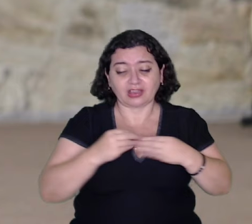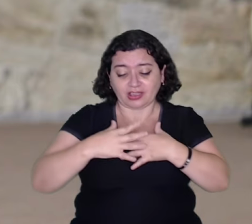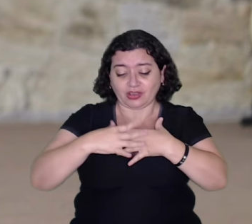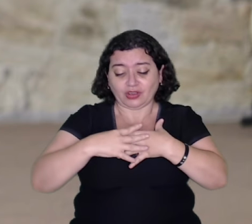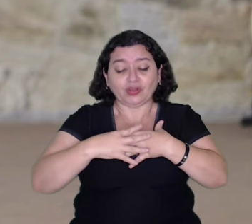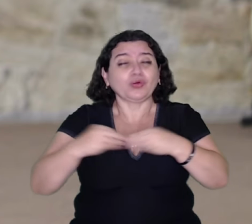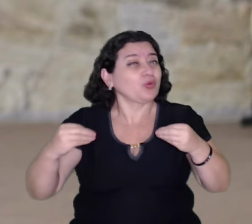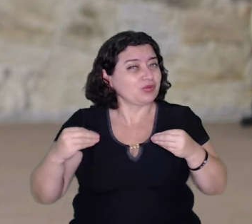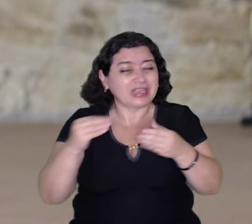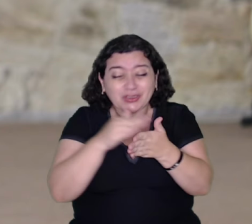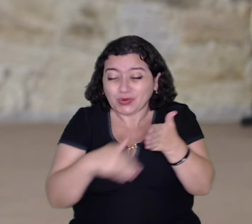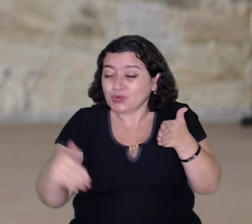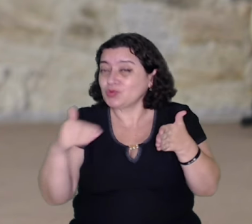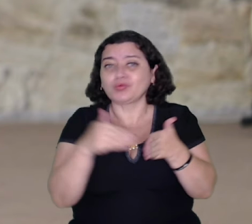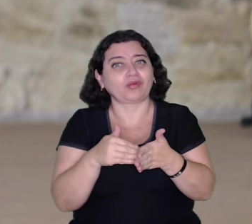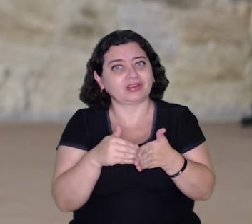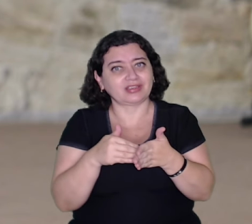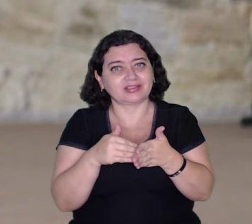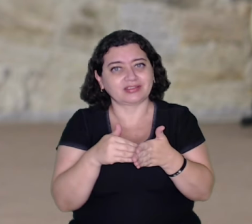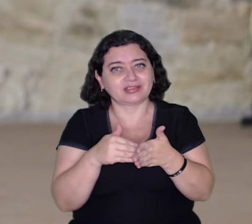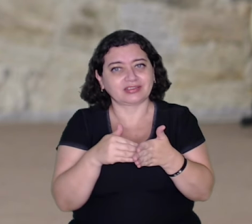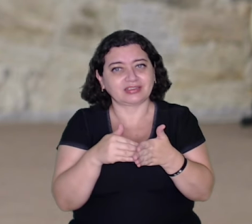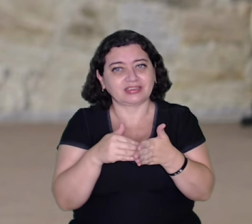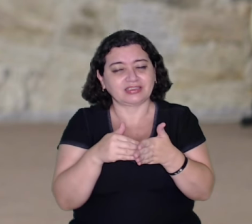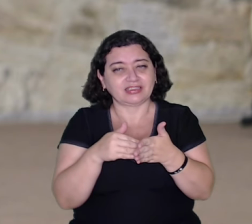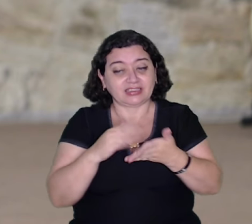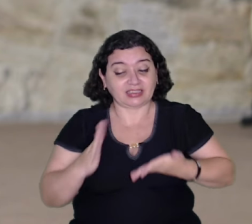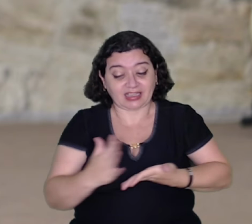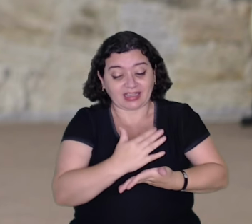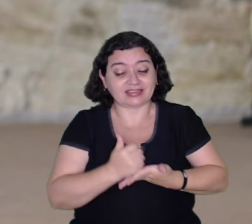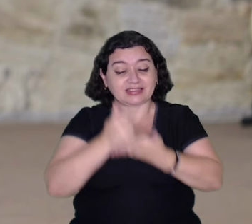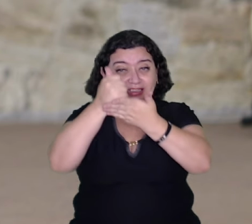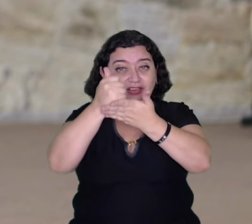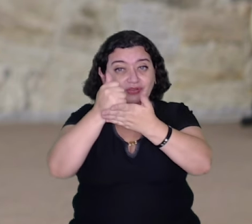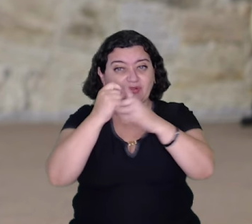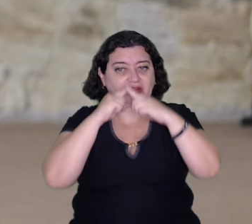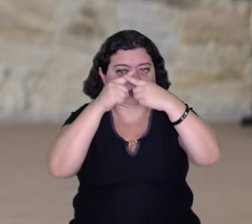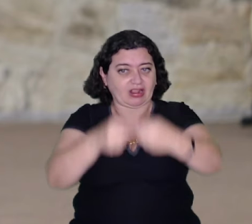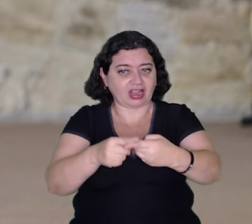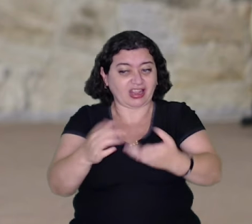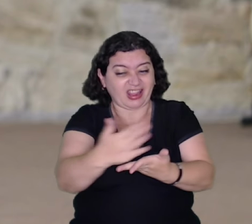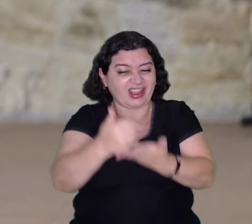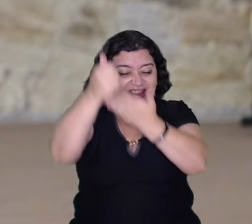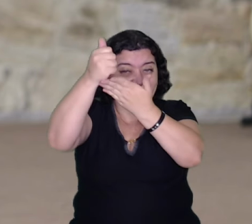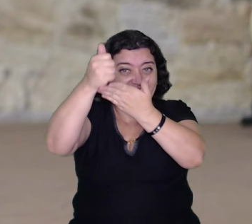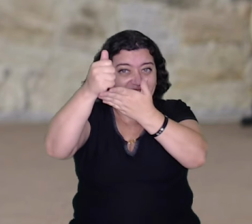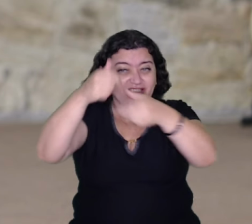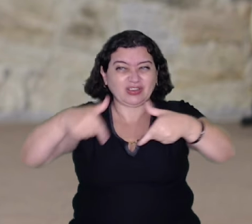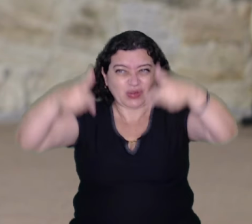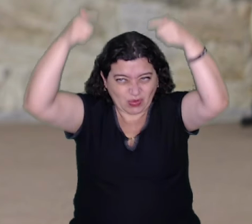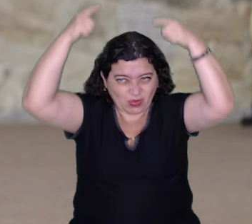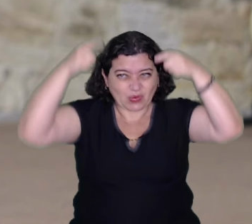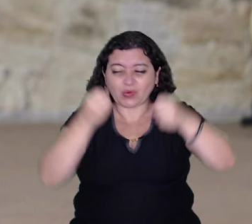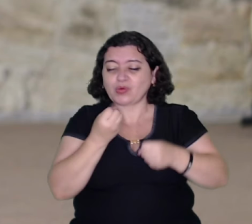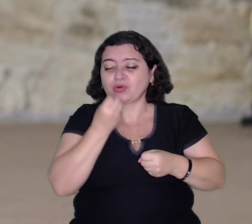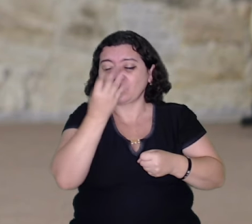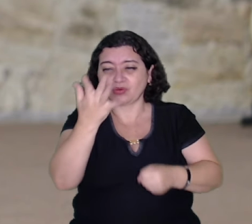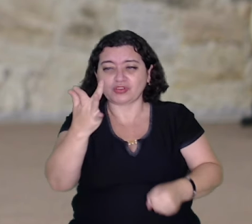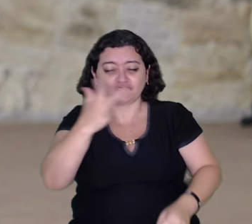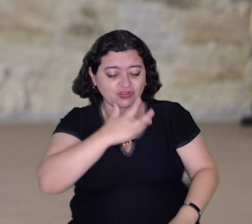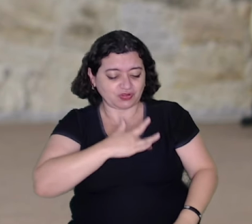todas as suas doenças, que resgata a sua vida da sepultura e o coroa de bondade e